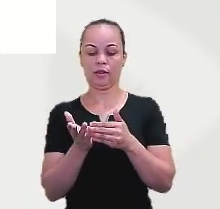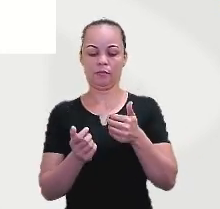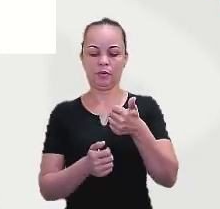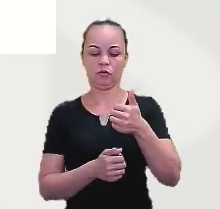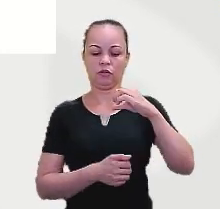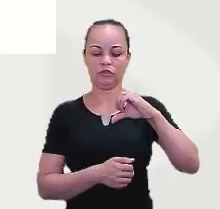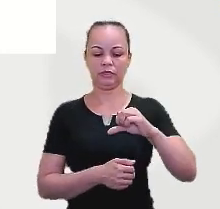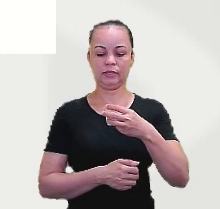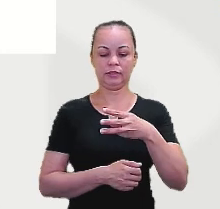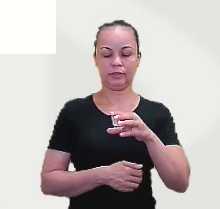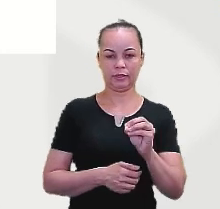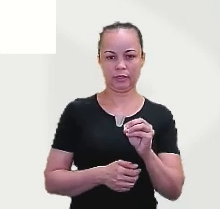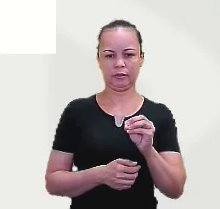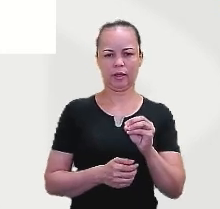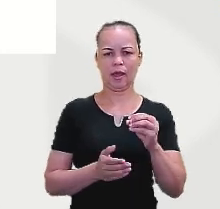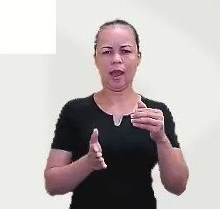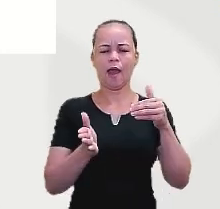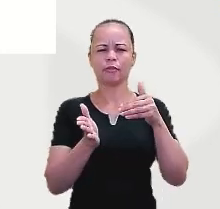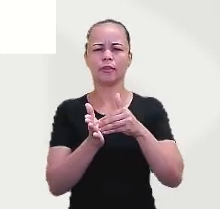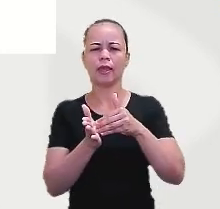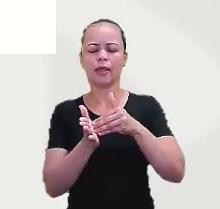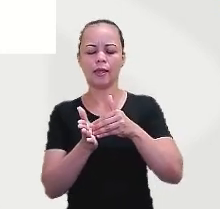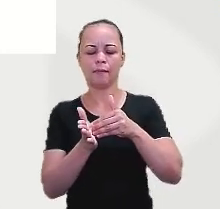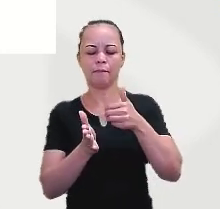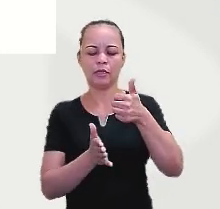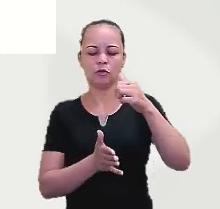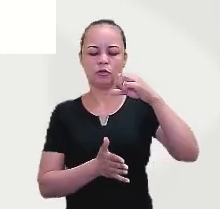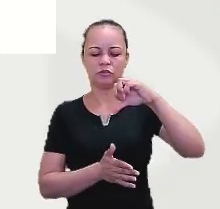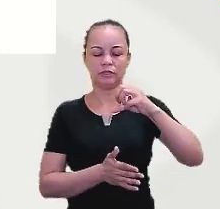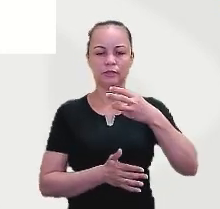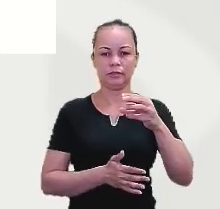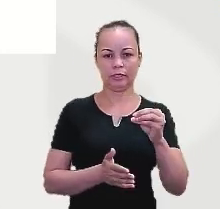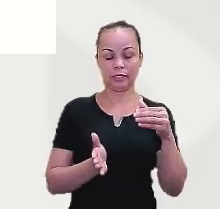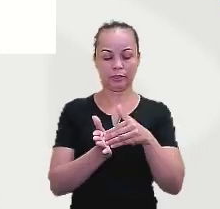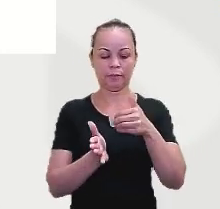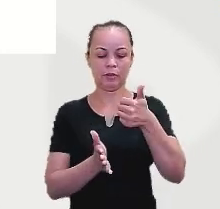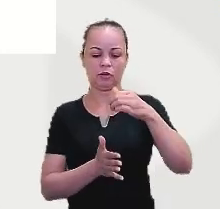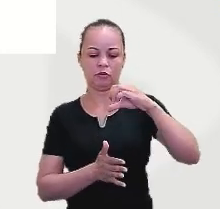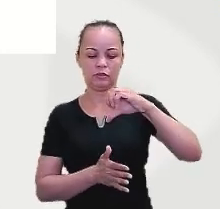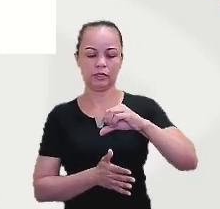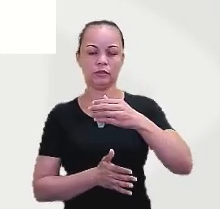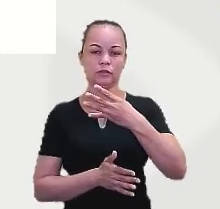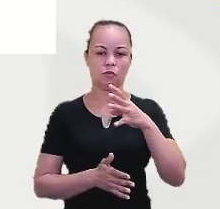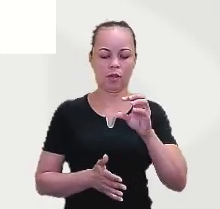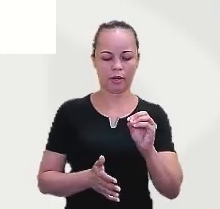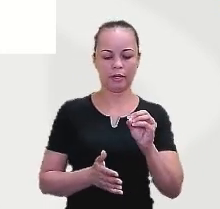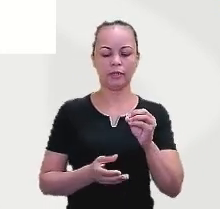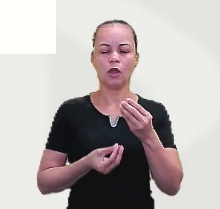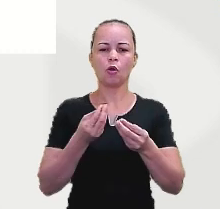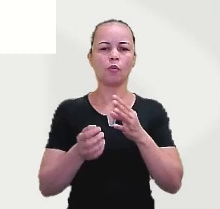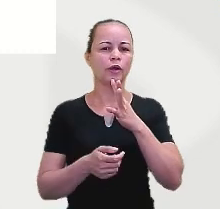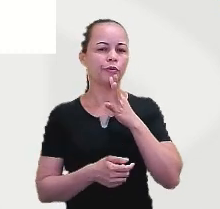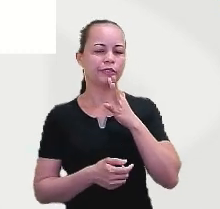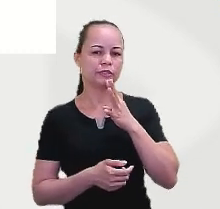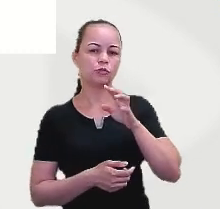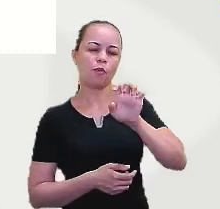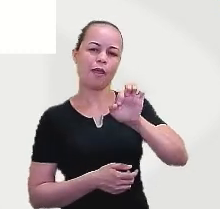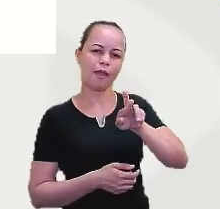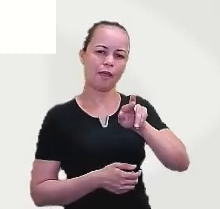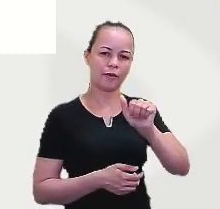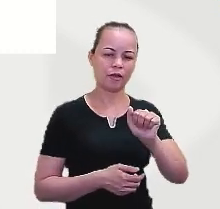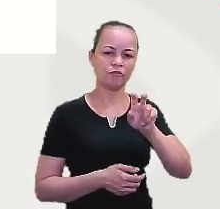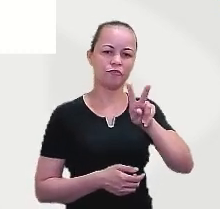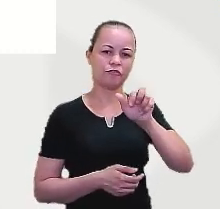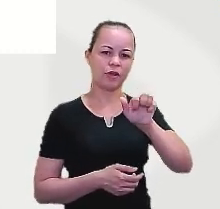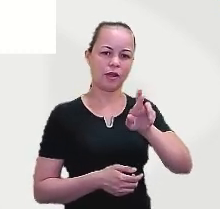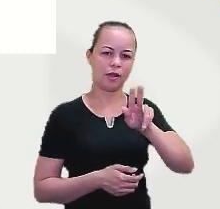De 1930 até 1945, aquilo que nós conhecemos, ou que ficou conhecido como Era Vargas, aí